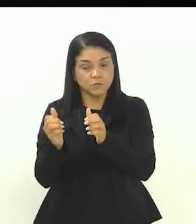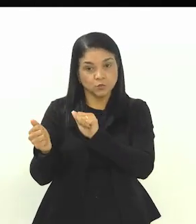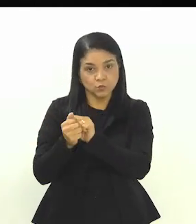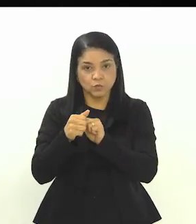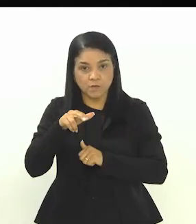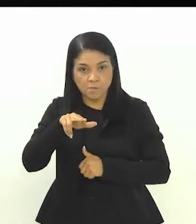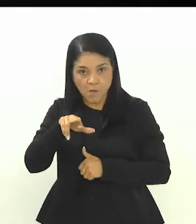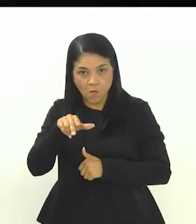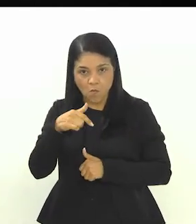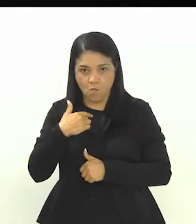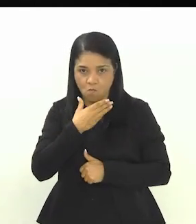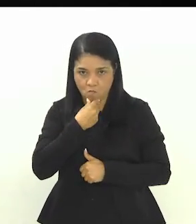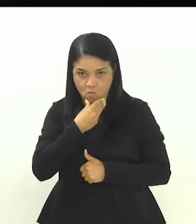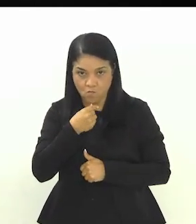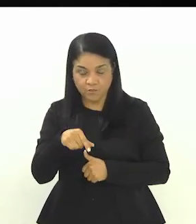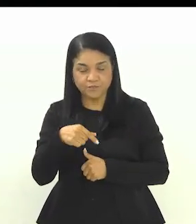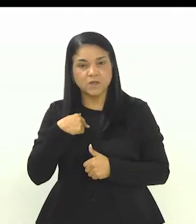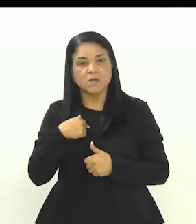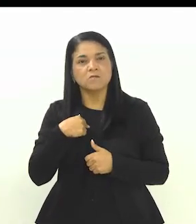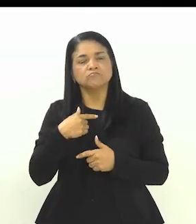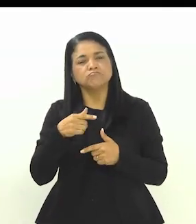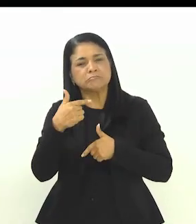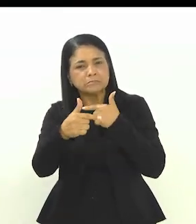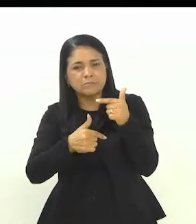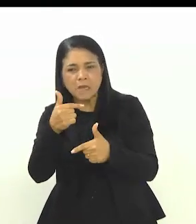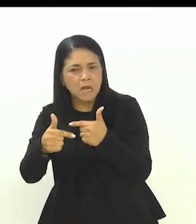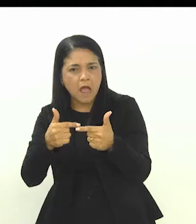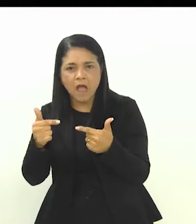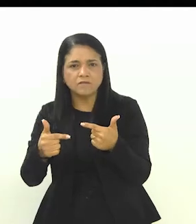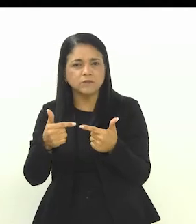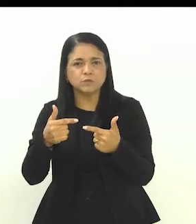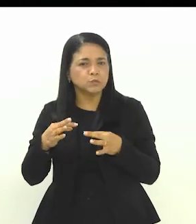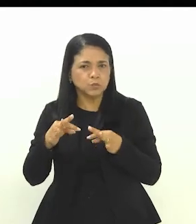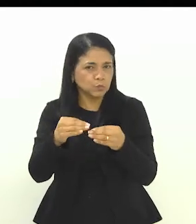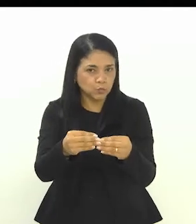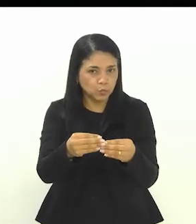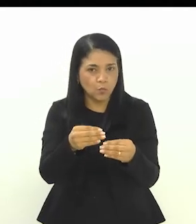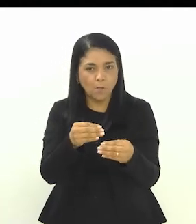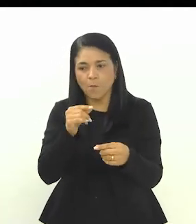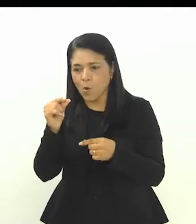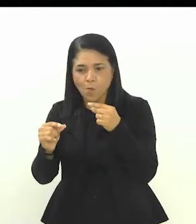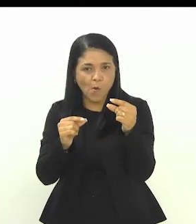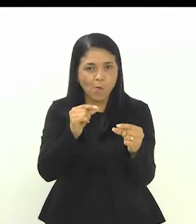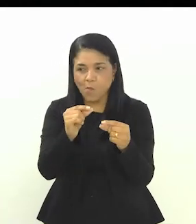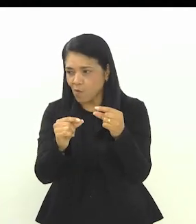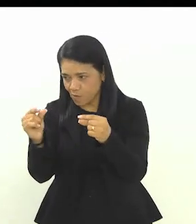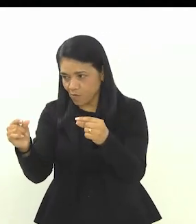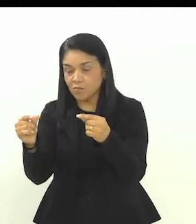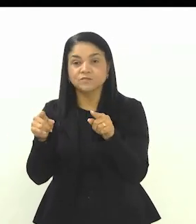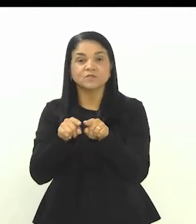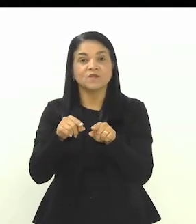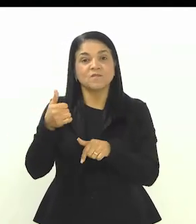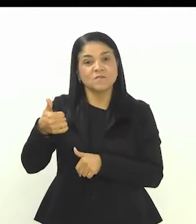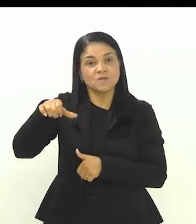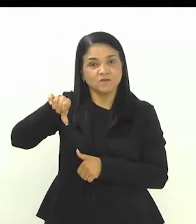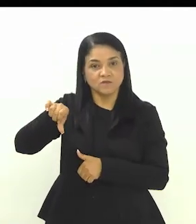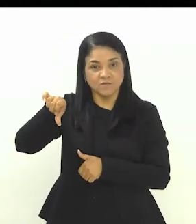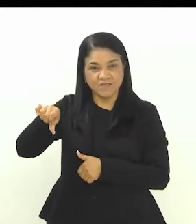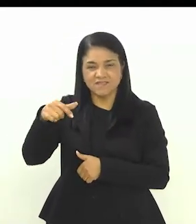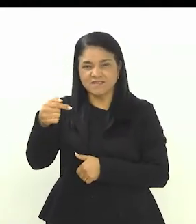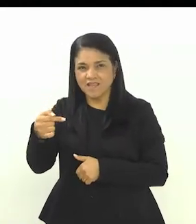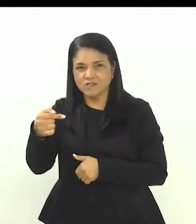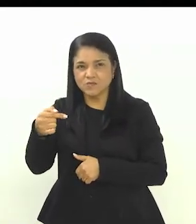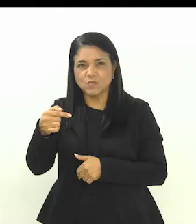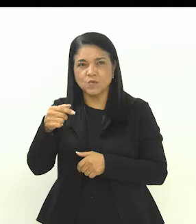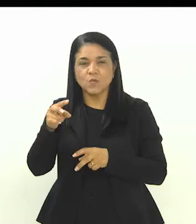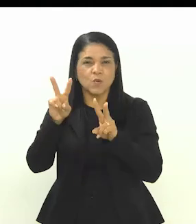eu não era o iluminador da escola, porque ali a gente acabava fazendo um pouco de tudo. 97 já era eu? Se não foi 97, 98, foi o Enredo da